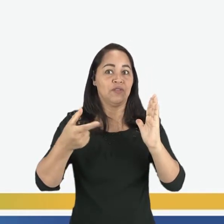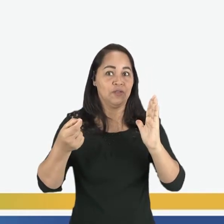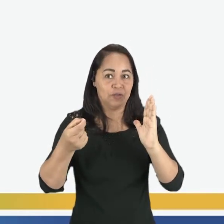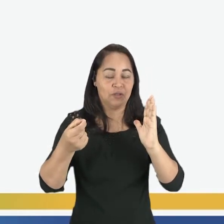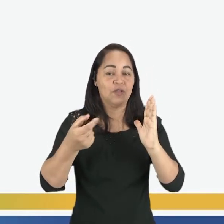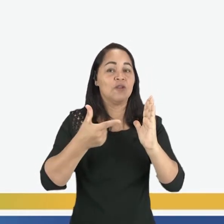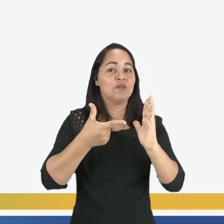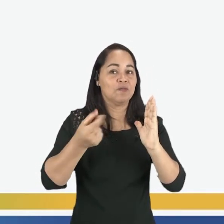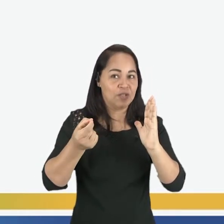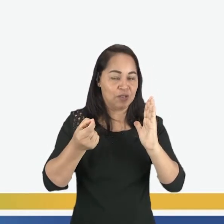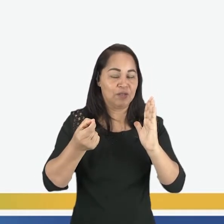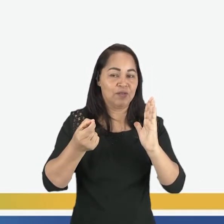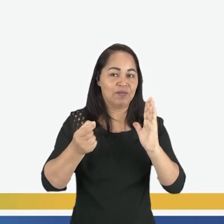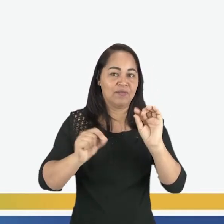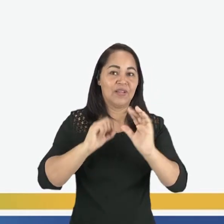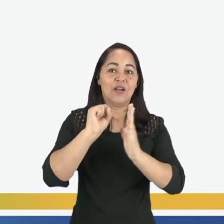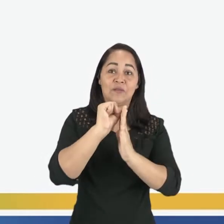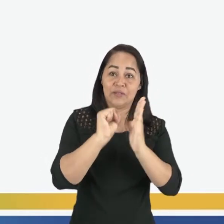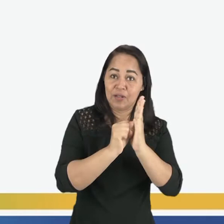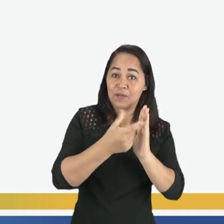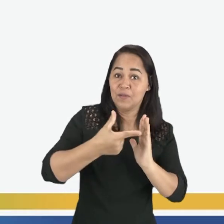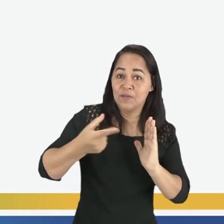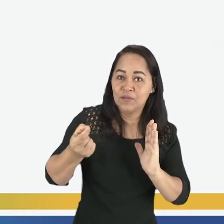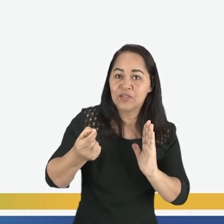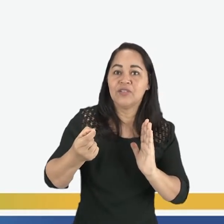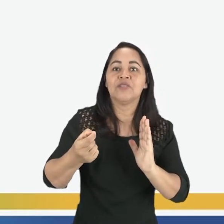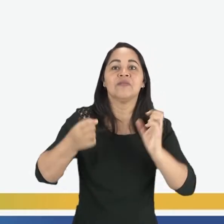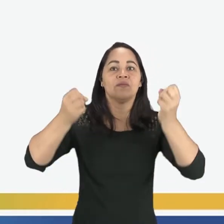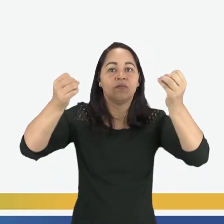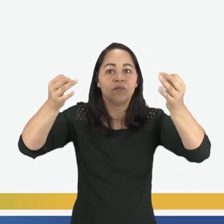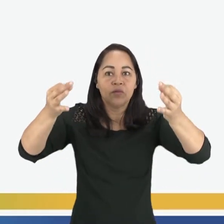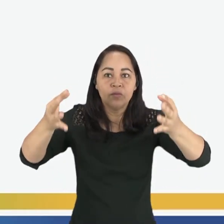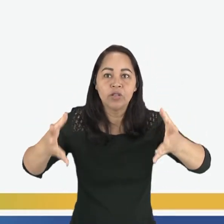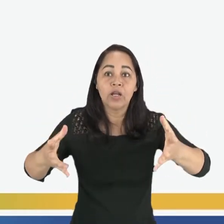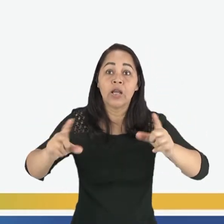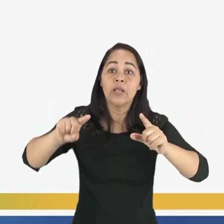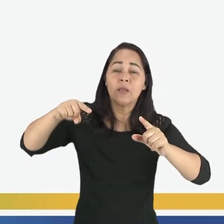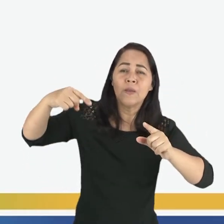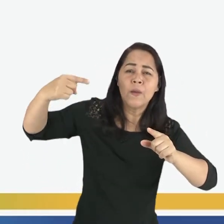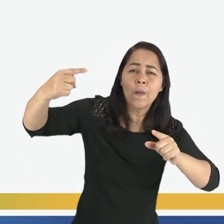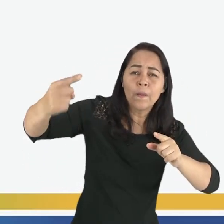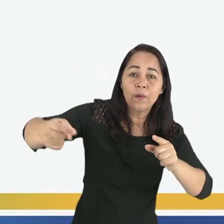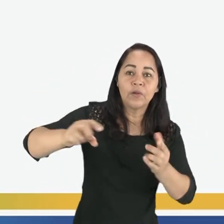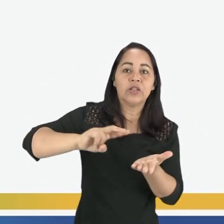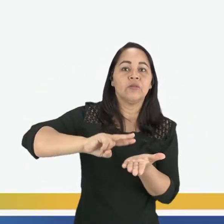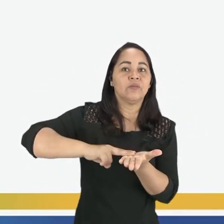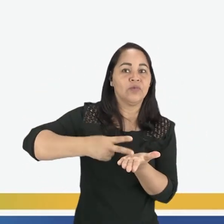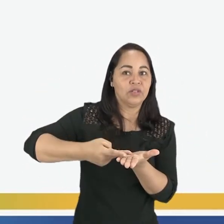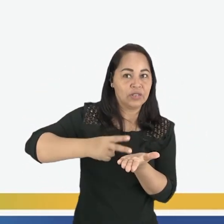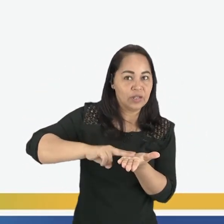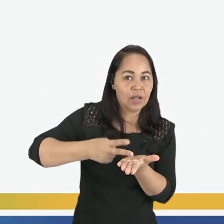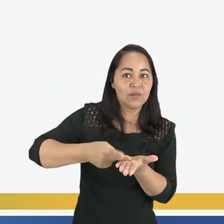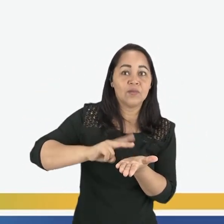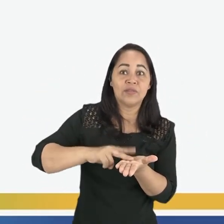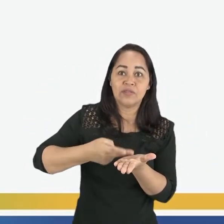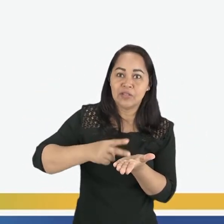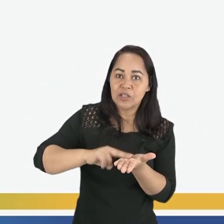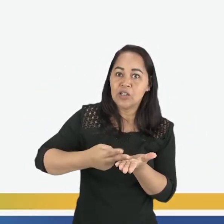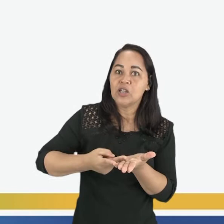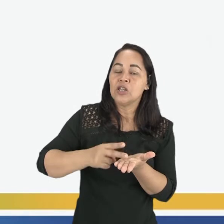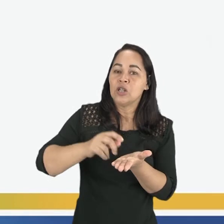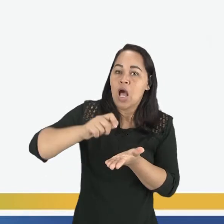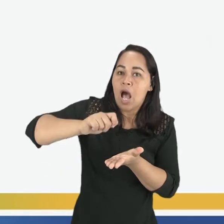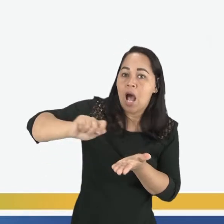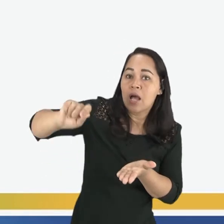pensou, depois de tanto tempo, foi traduzido essa escrita. muito